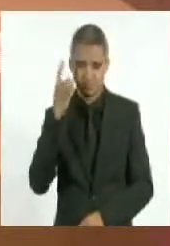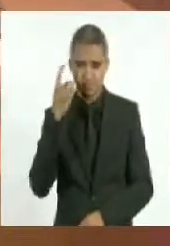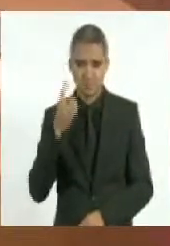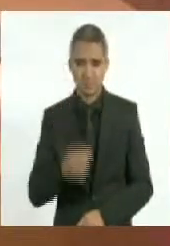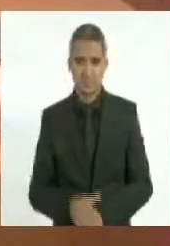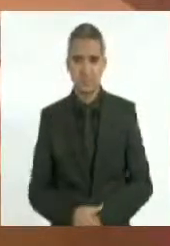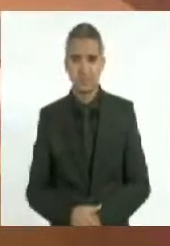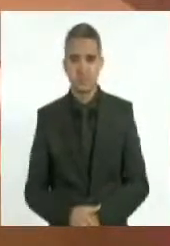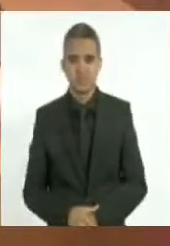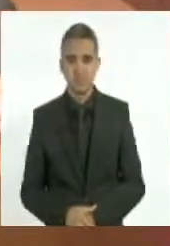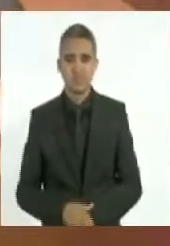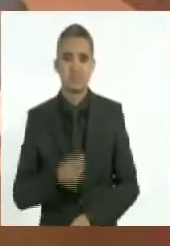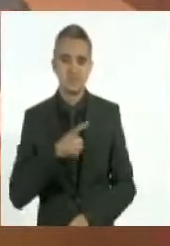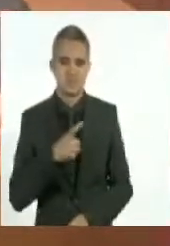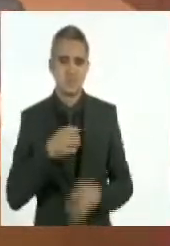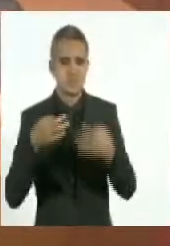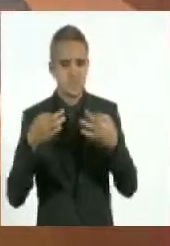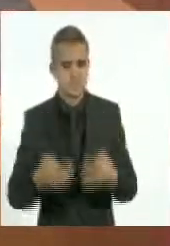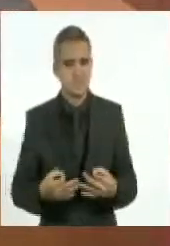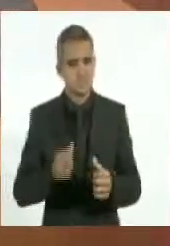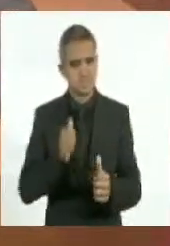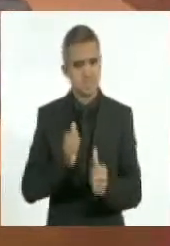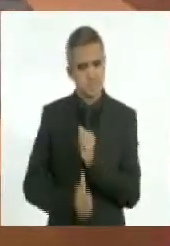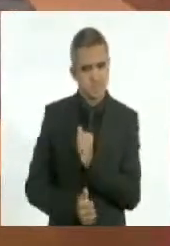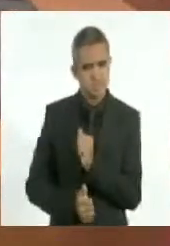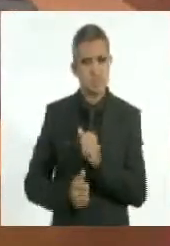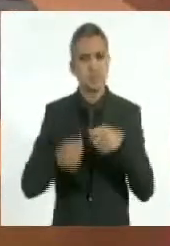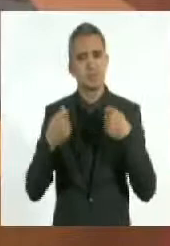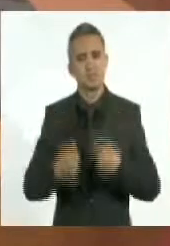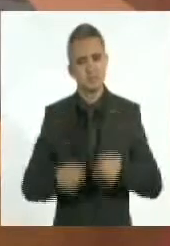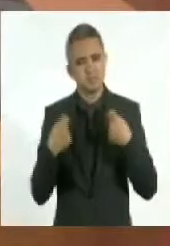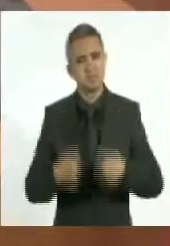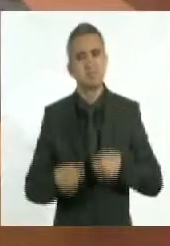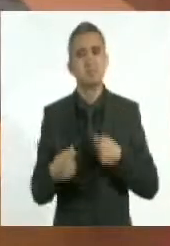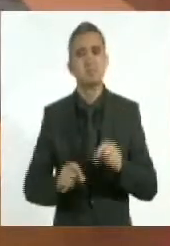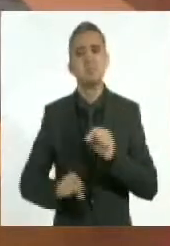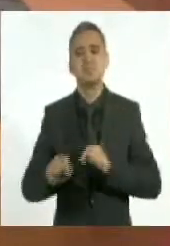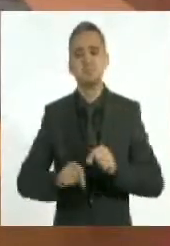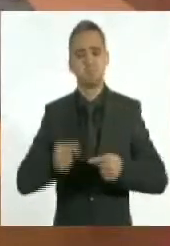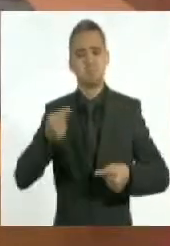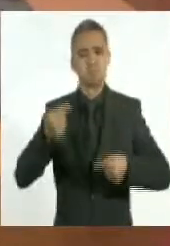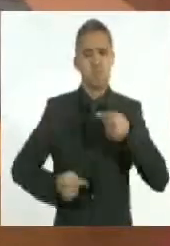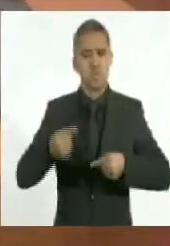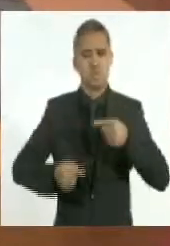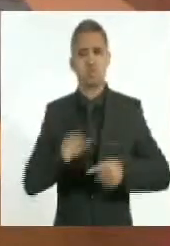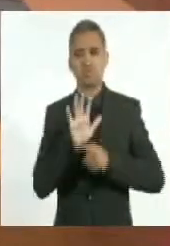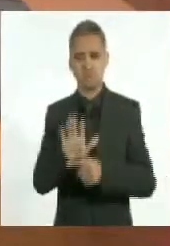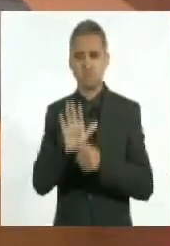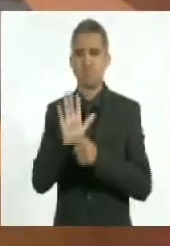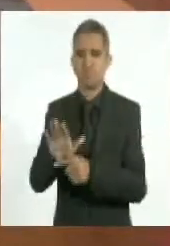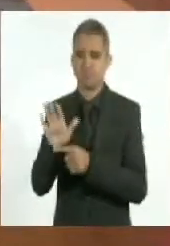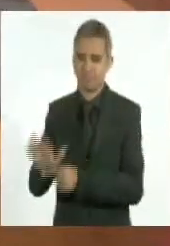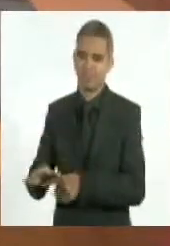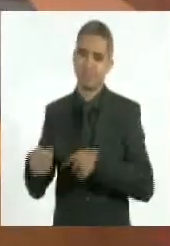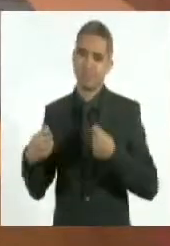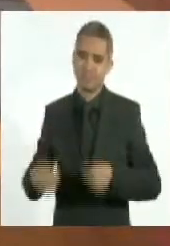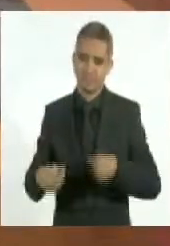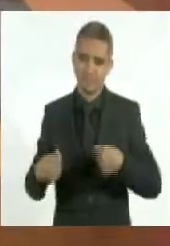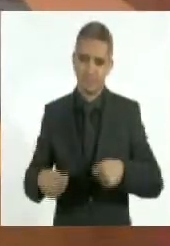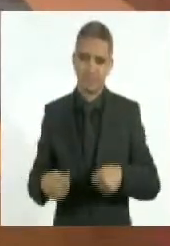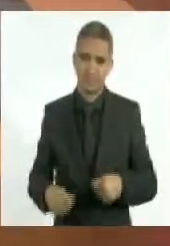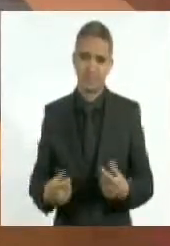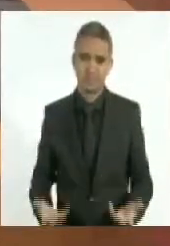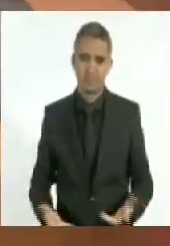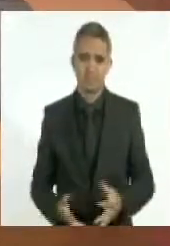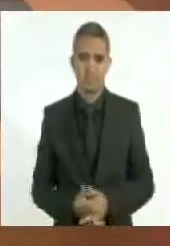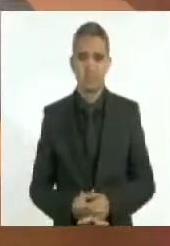deputado Max, que o futebol e o esporte precisam de força política. Se você pegar uma loa, a loa do Estado e